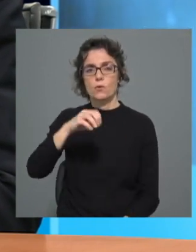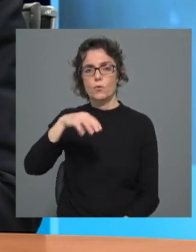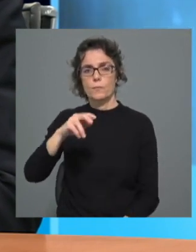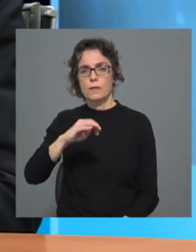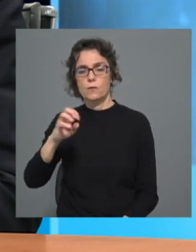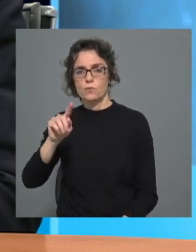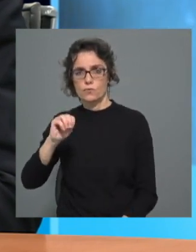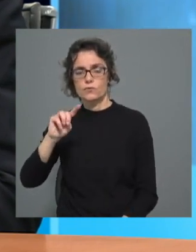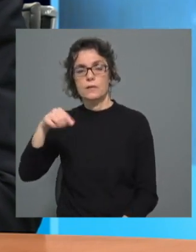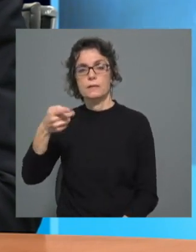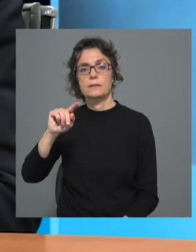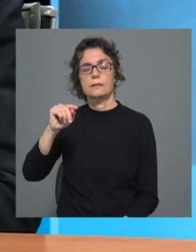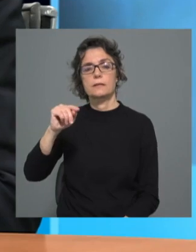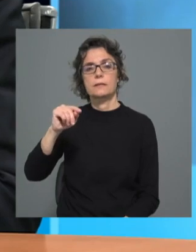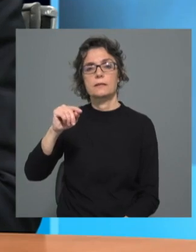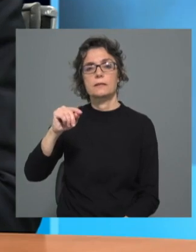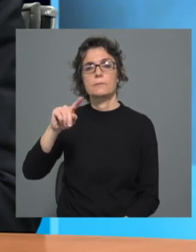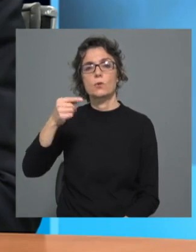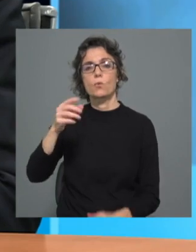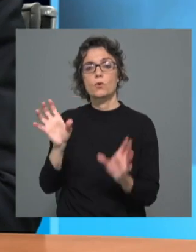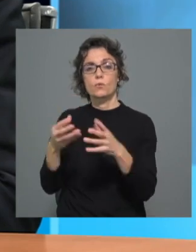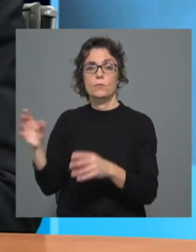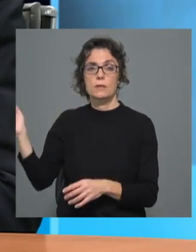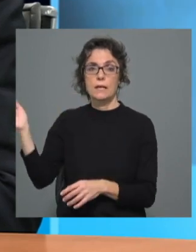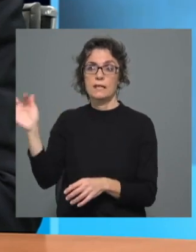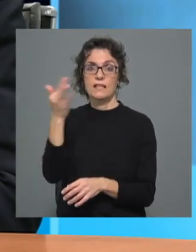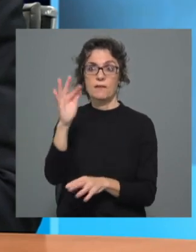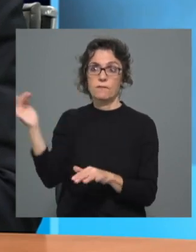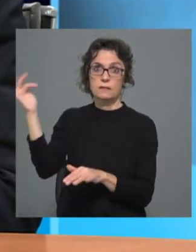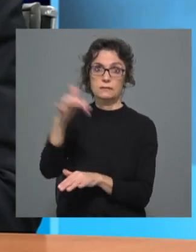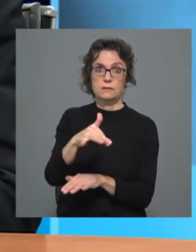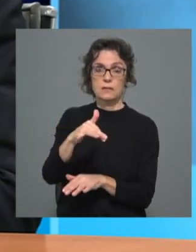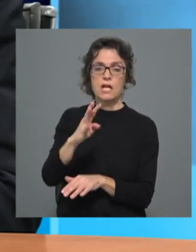comunidade importante que vem da França, Chemin Neuf, que,